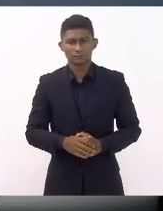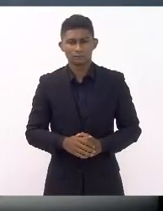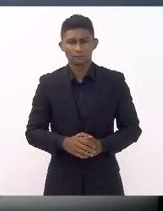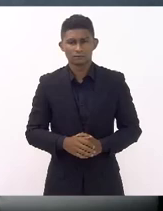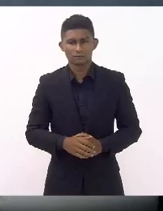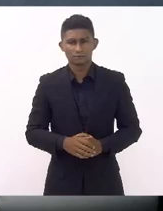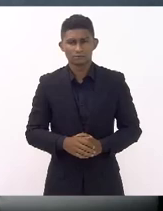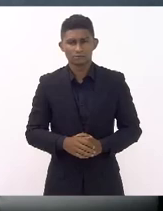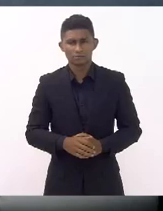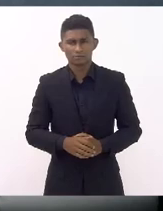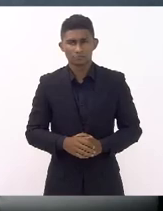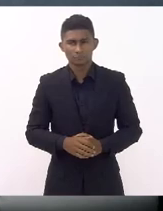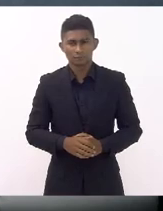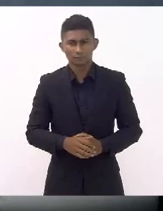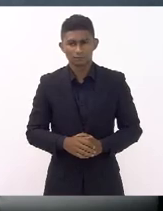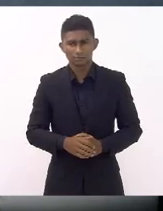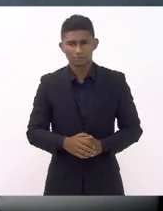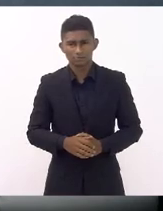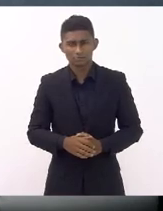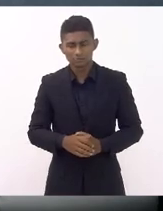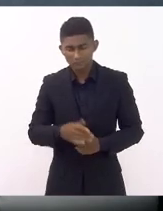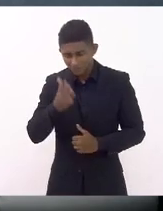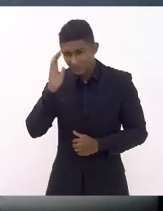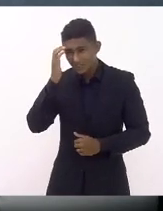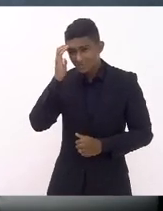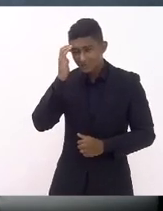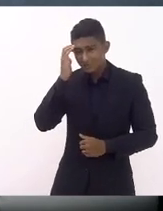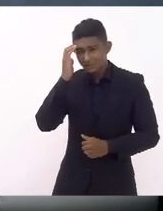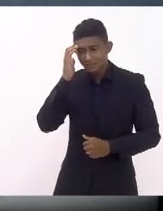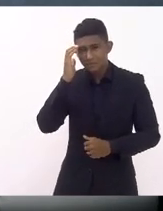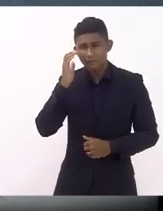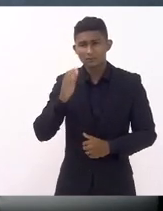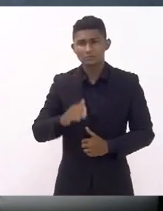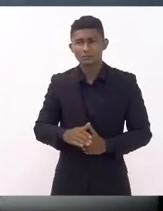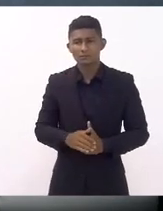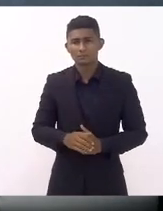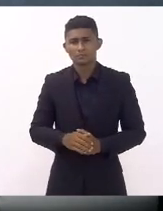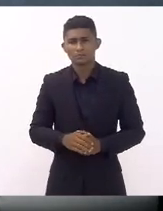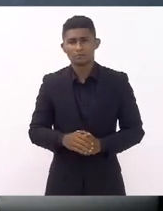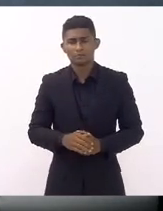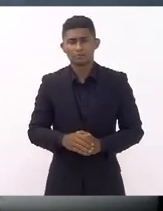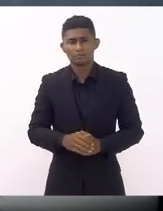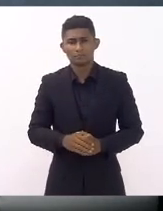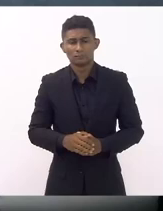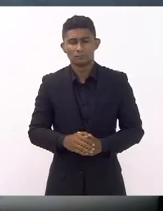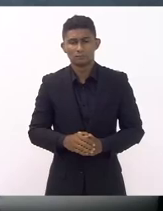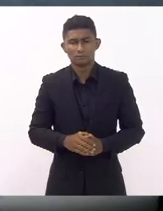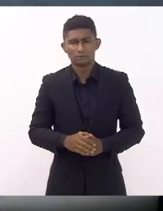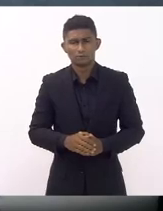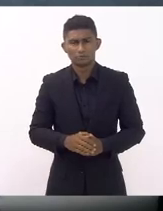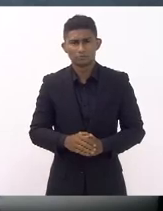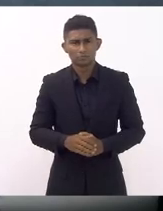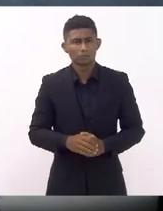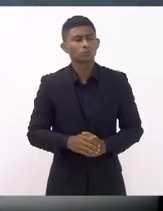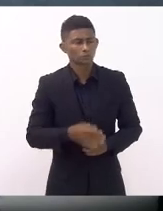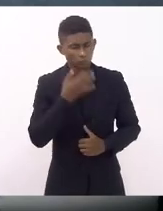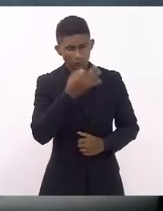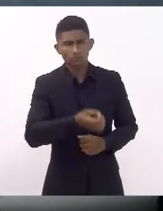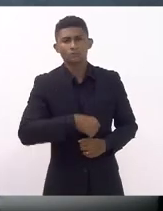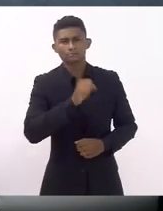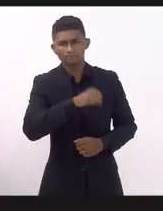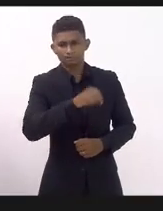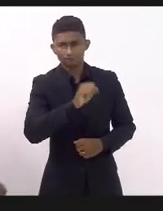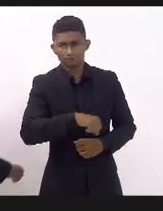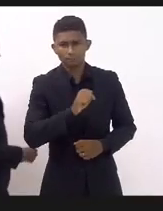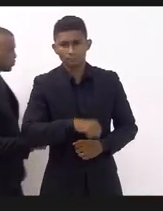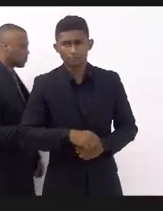Ô, Dani, eu entendi. Só que... O parecer, presidente, é favorável, okay. Indicando muito